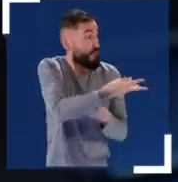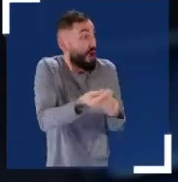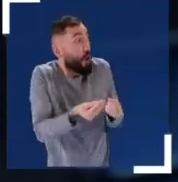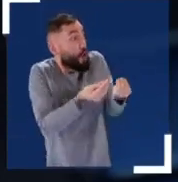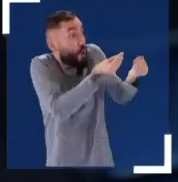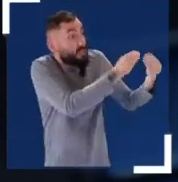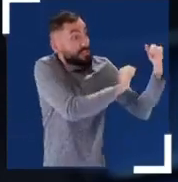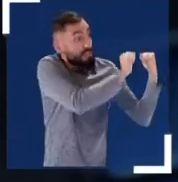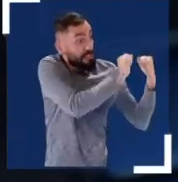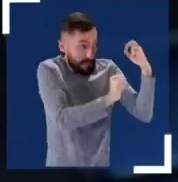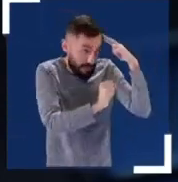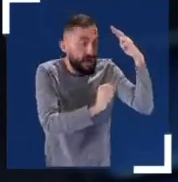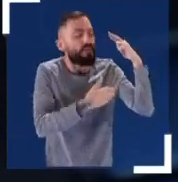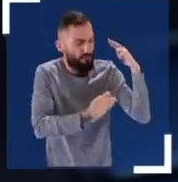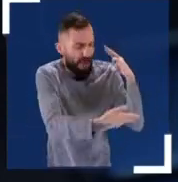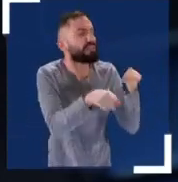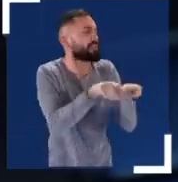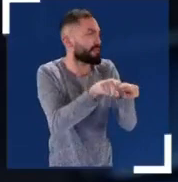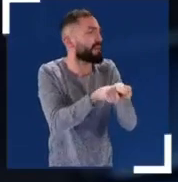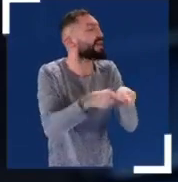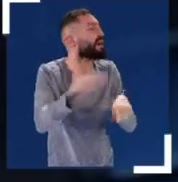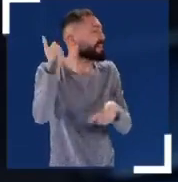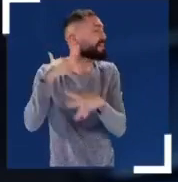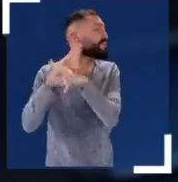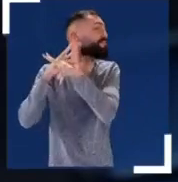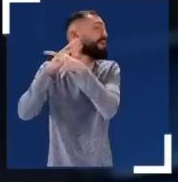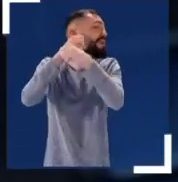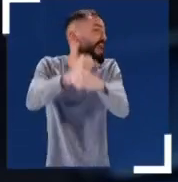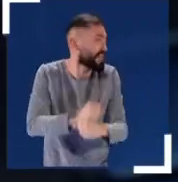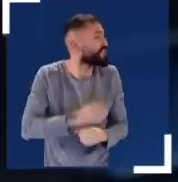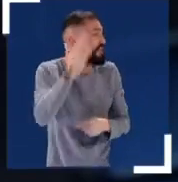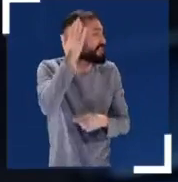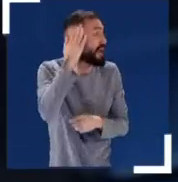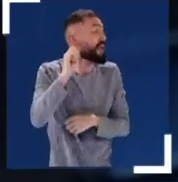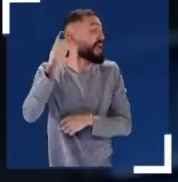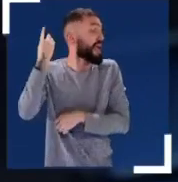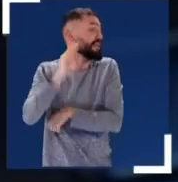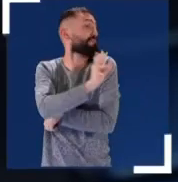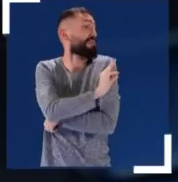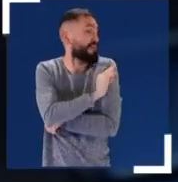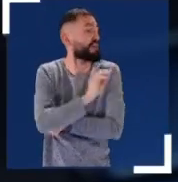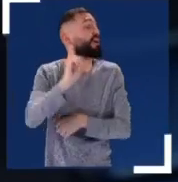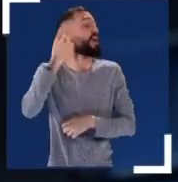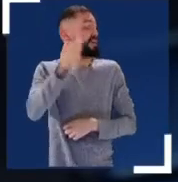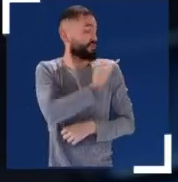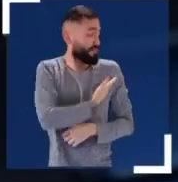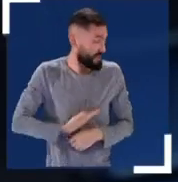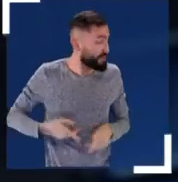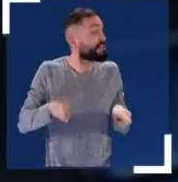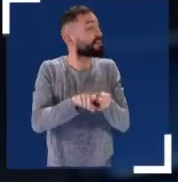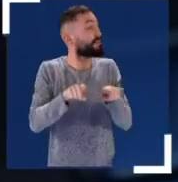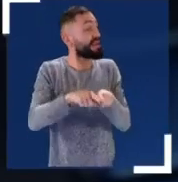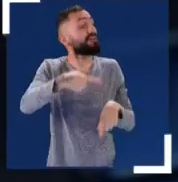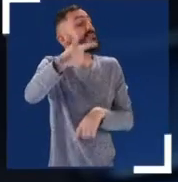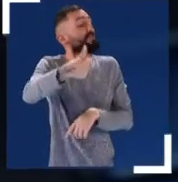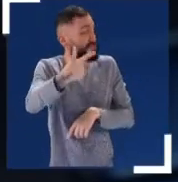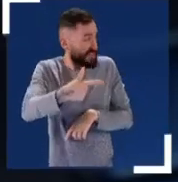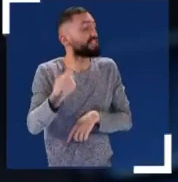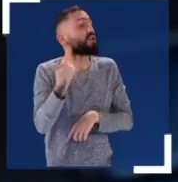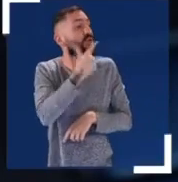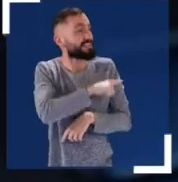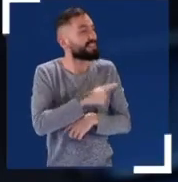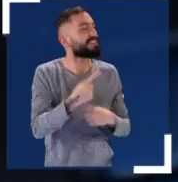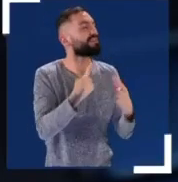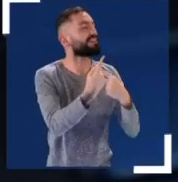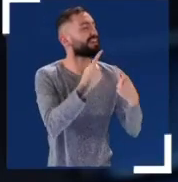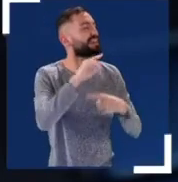nesse formato. Eu tenho experiência, fiz várias vezes, fiz no município como prefeito, fiz como governador, fiz como vice-governador na concessão do Imigrantes